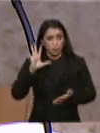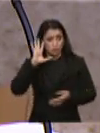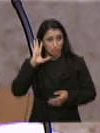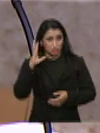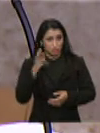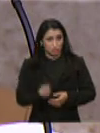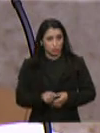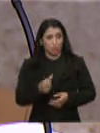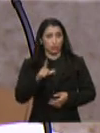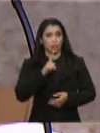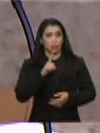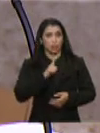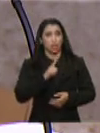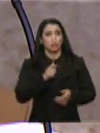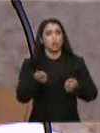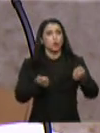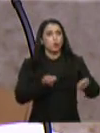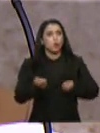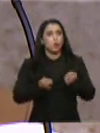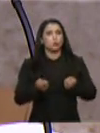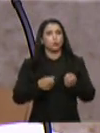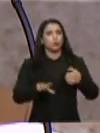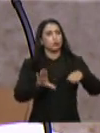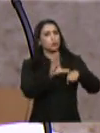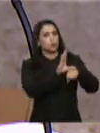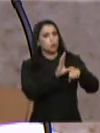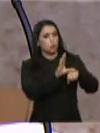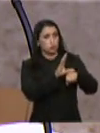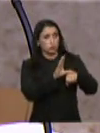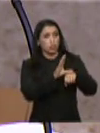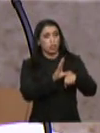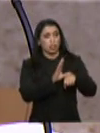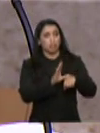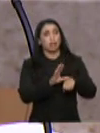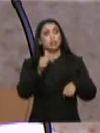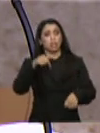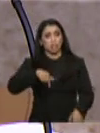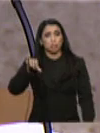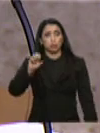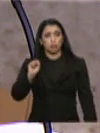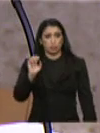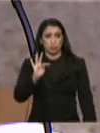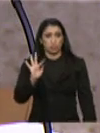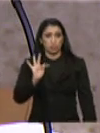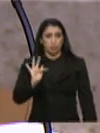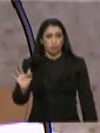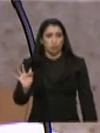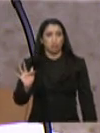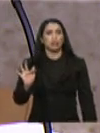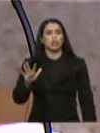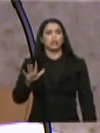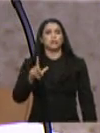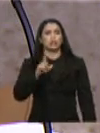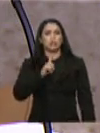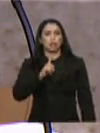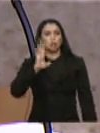em sede de controle de constitucionalidade por este Supremo Tribunal Federal, como uma